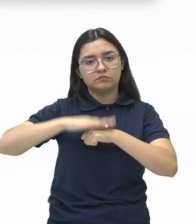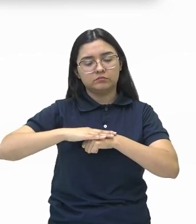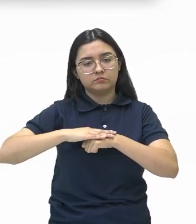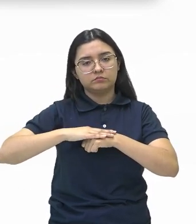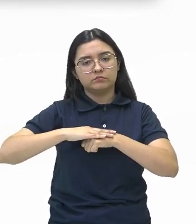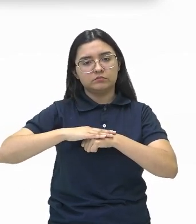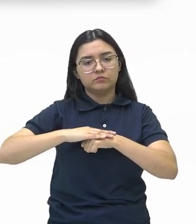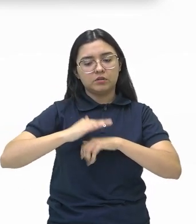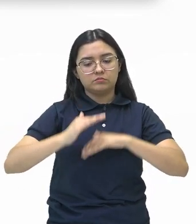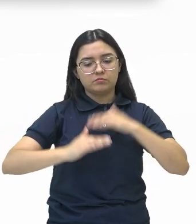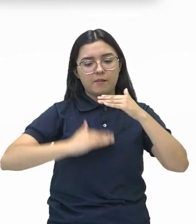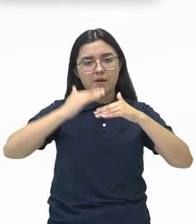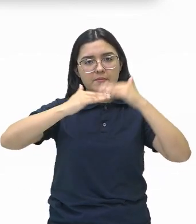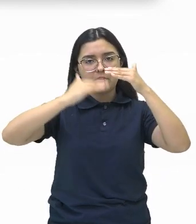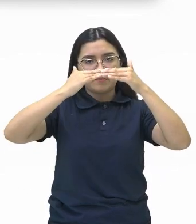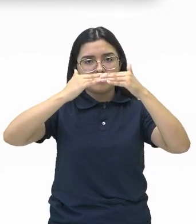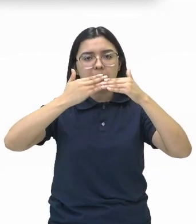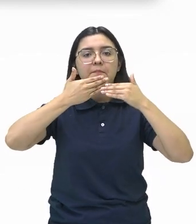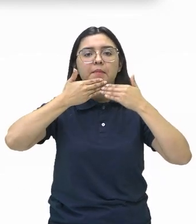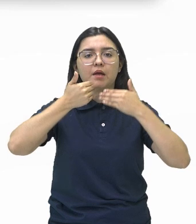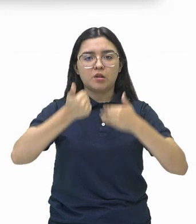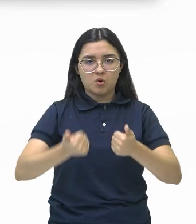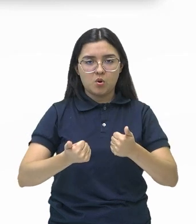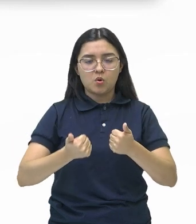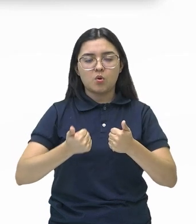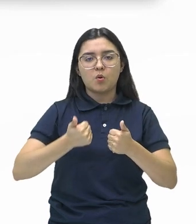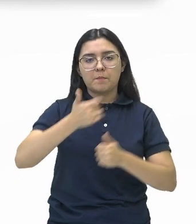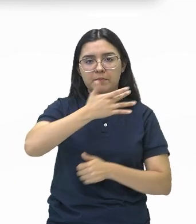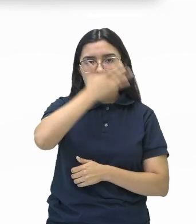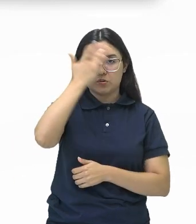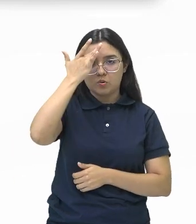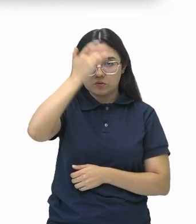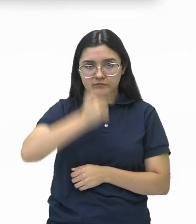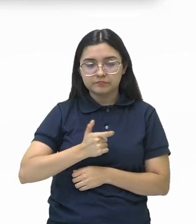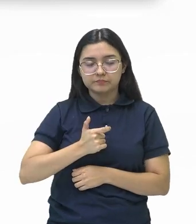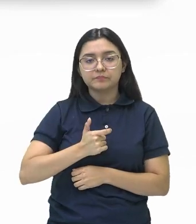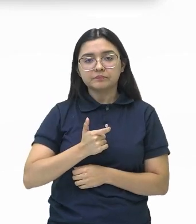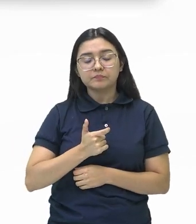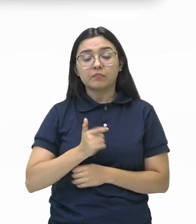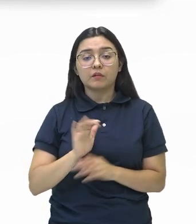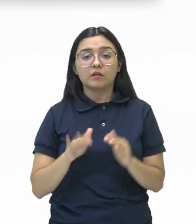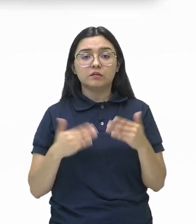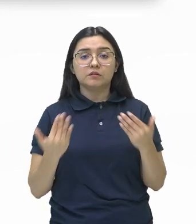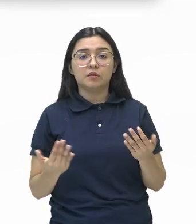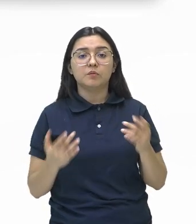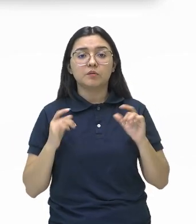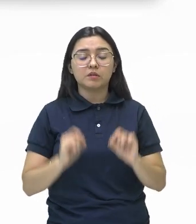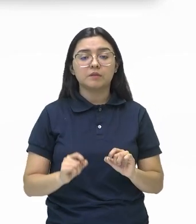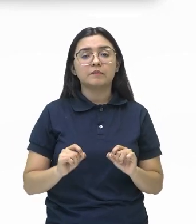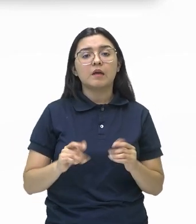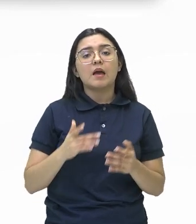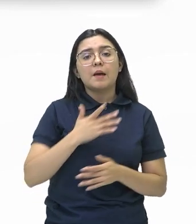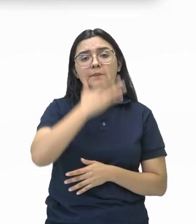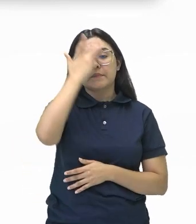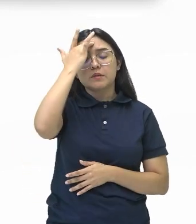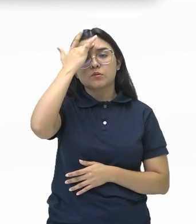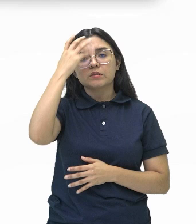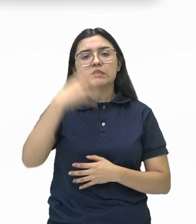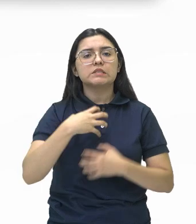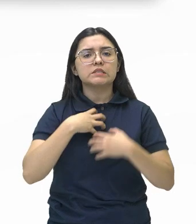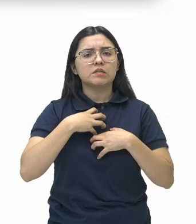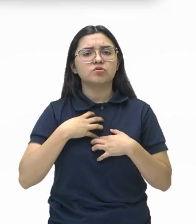autodetermina, se autoconstrói, enquanto pessoa, enquanto indivíduo. E isso faz ele sentir-se